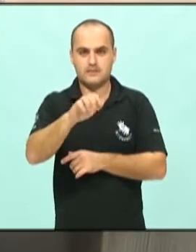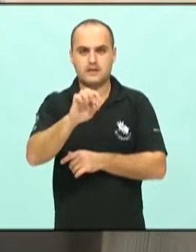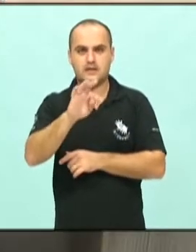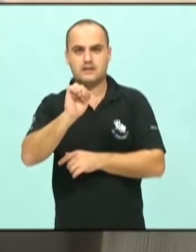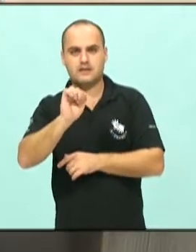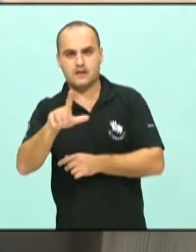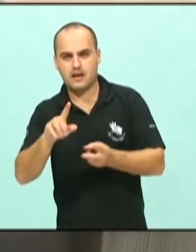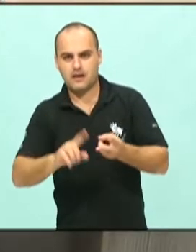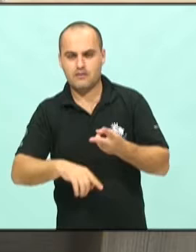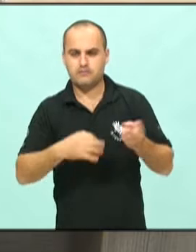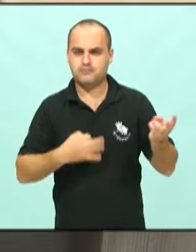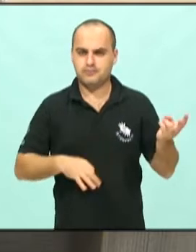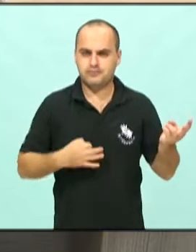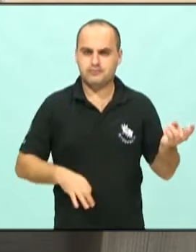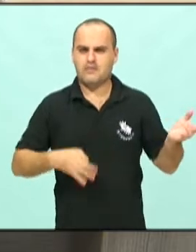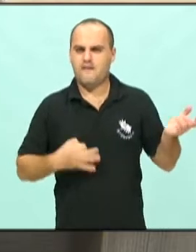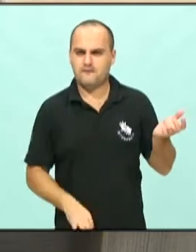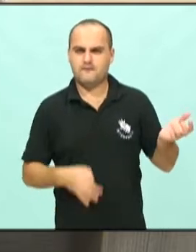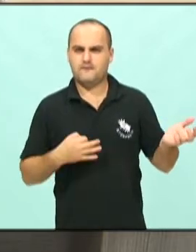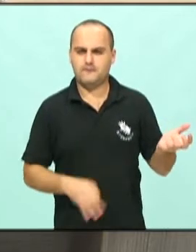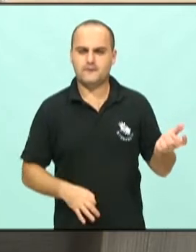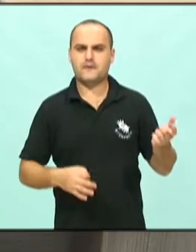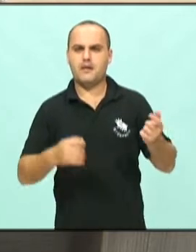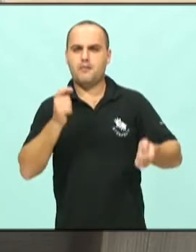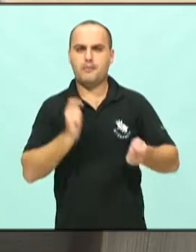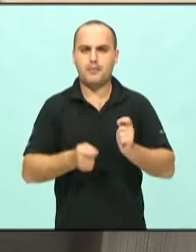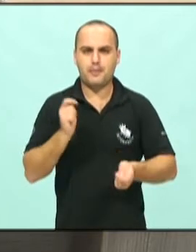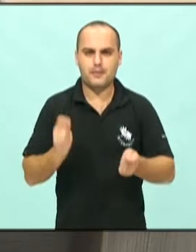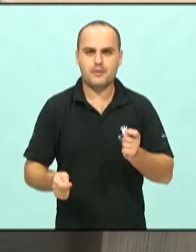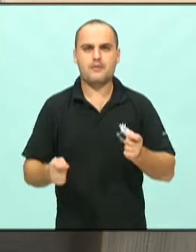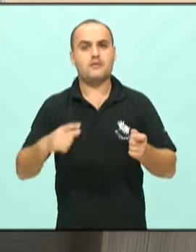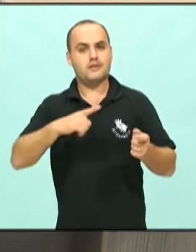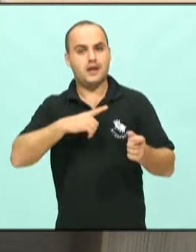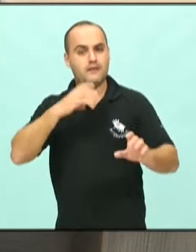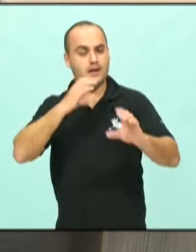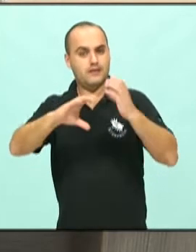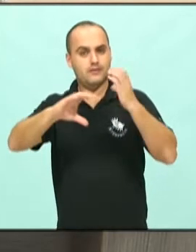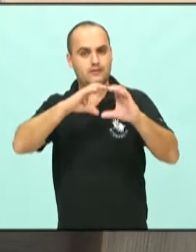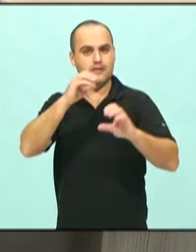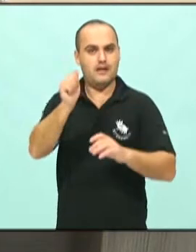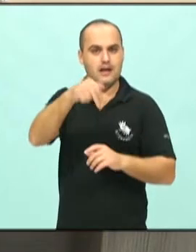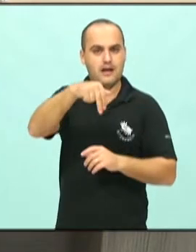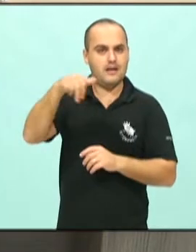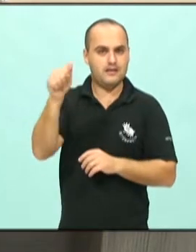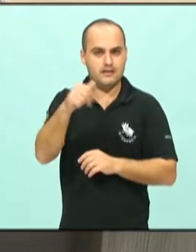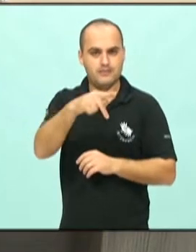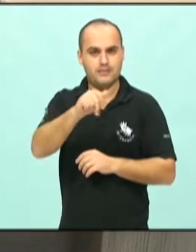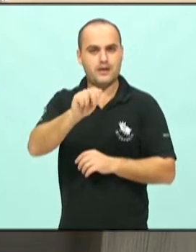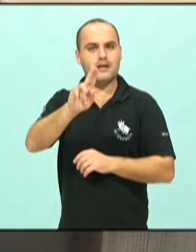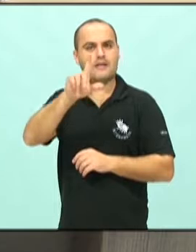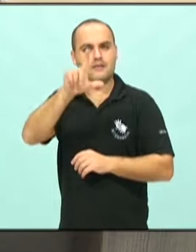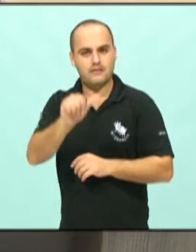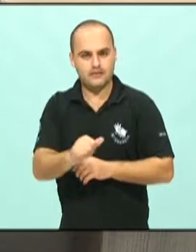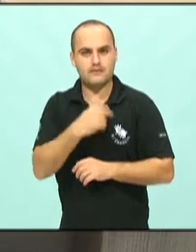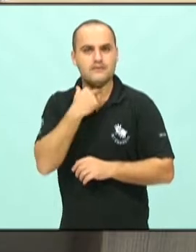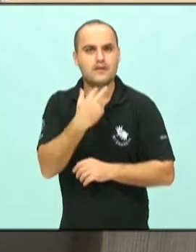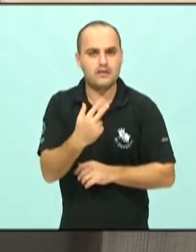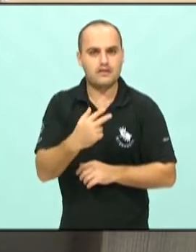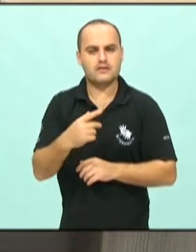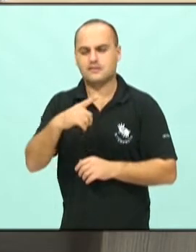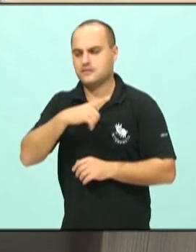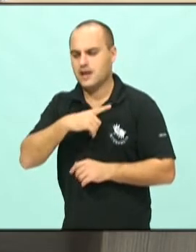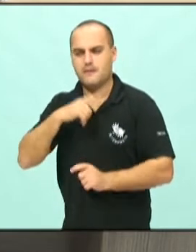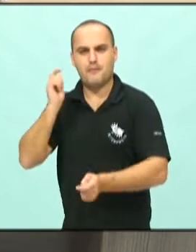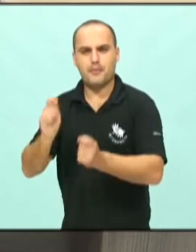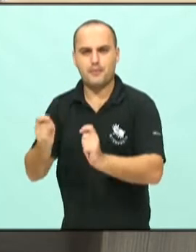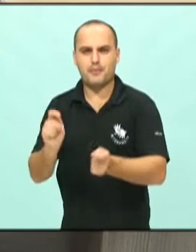baixo, bateria, guitarra e percussão. Teve a cantora Ana Paula da Silva, que fez a voz, Carlinhos Ribeiro na percussão,